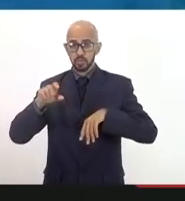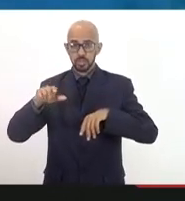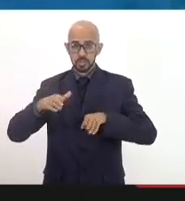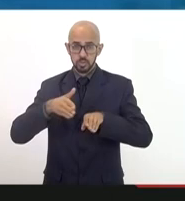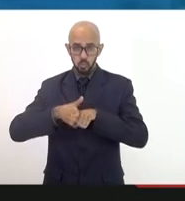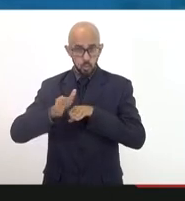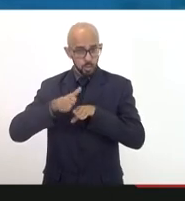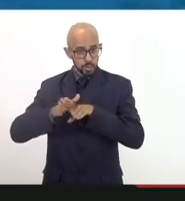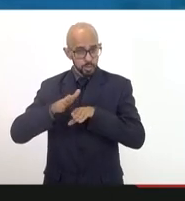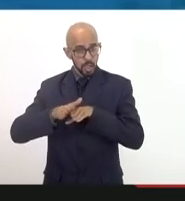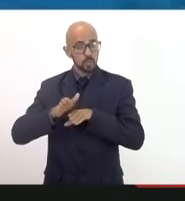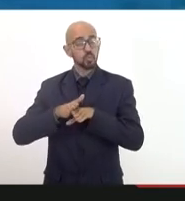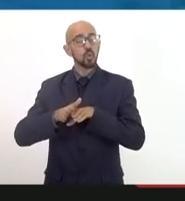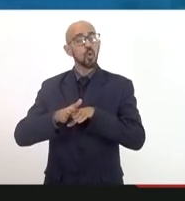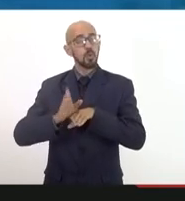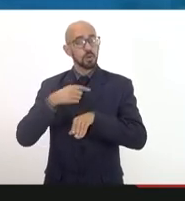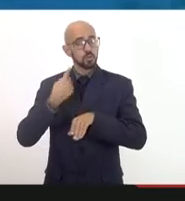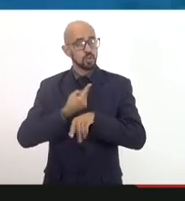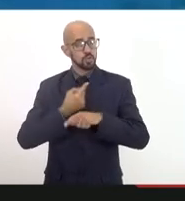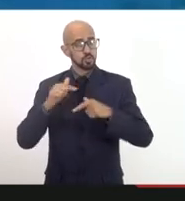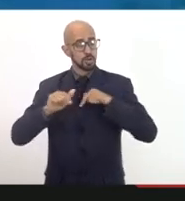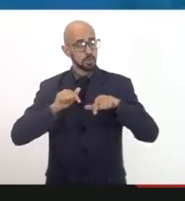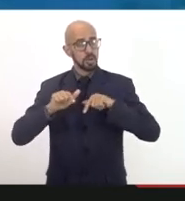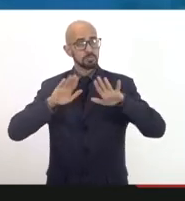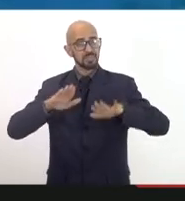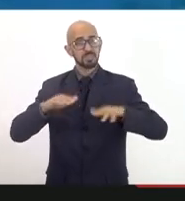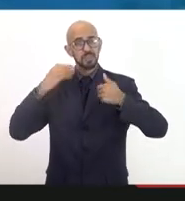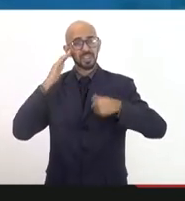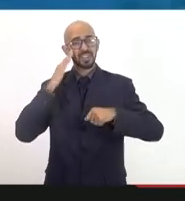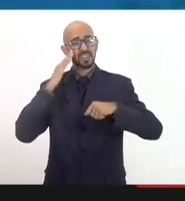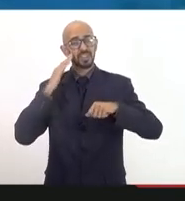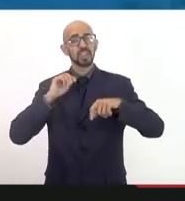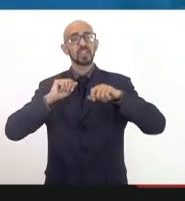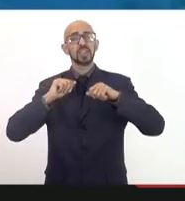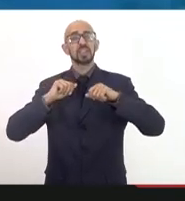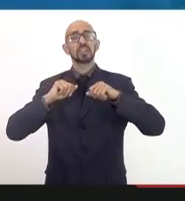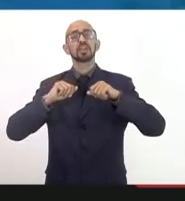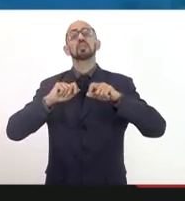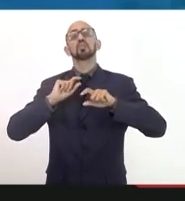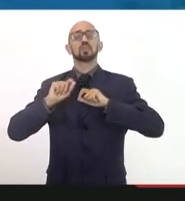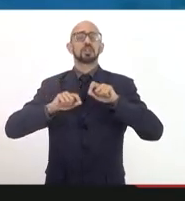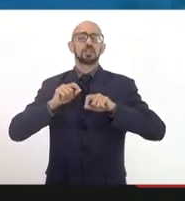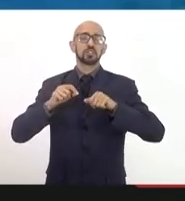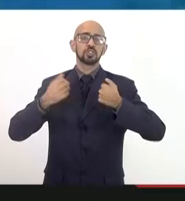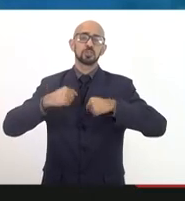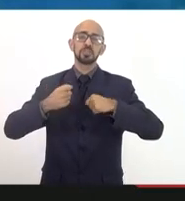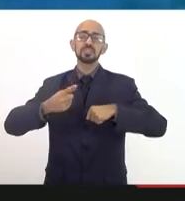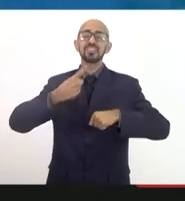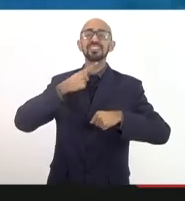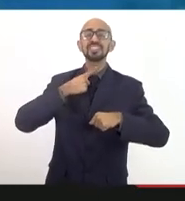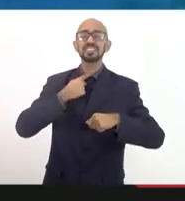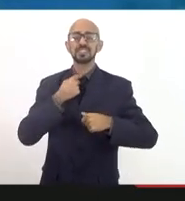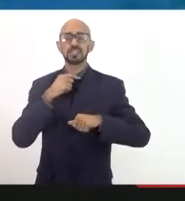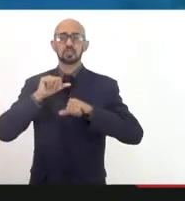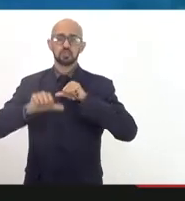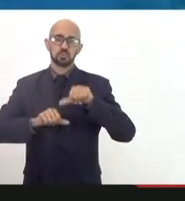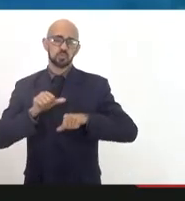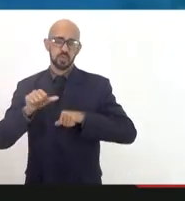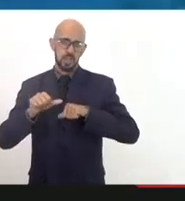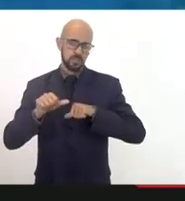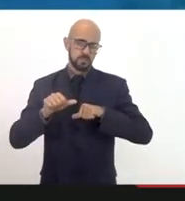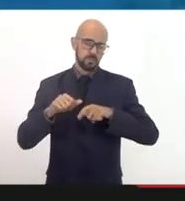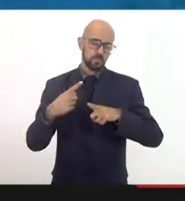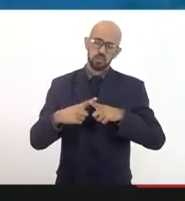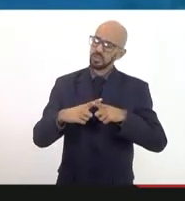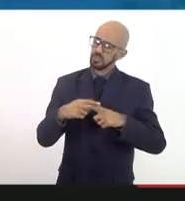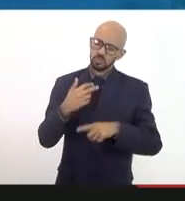trabalhos, mas é preciso entender que, para mudar isso, nós temos que ter desejo de fazer diferente. Como está,